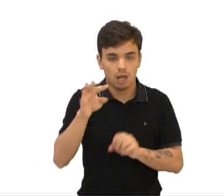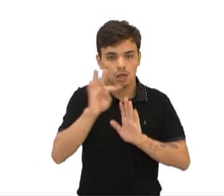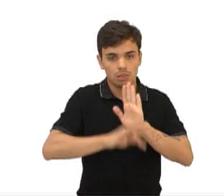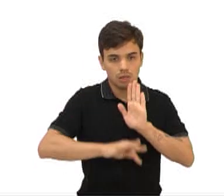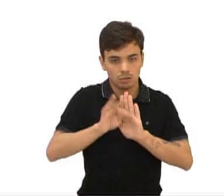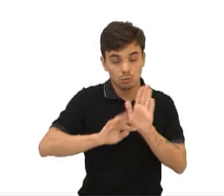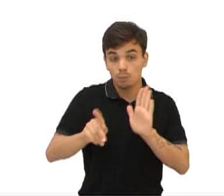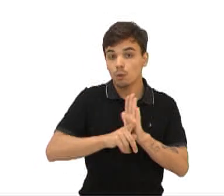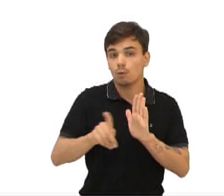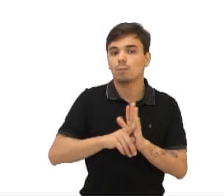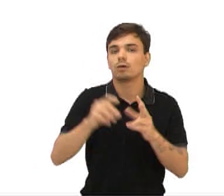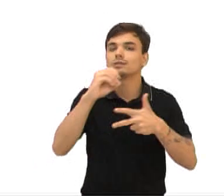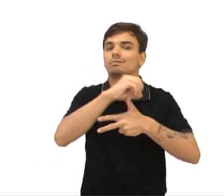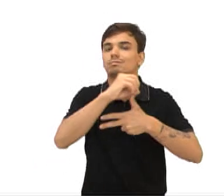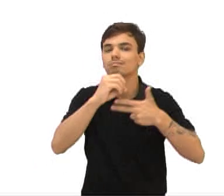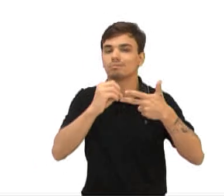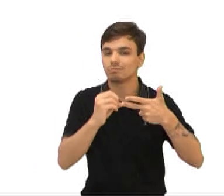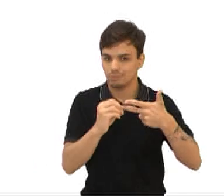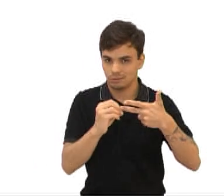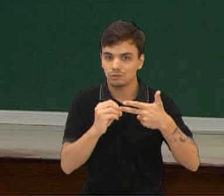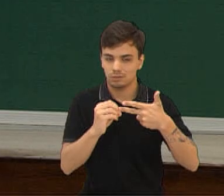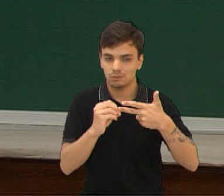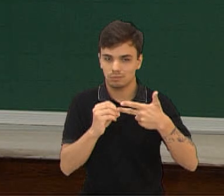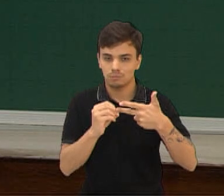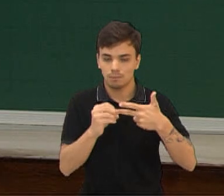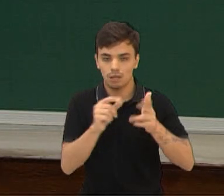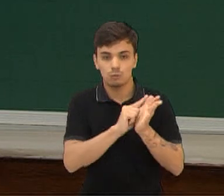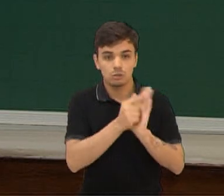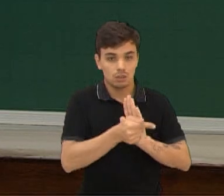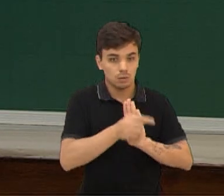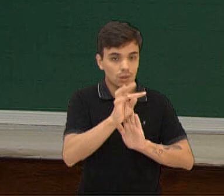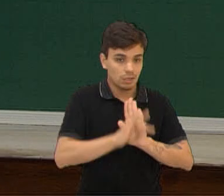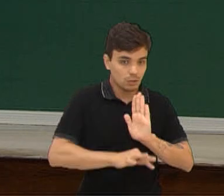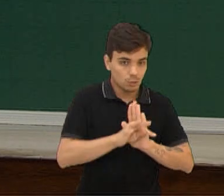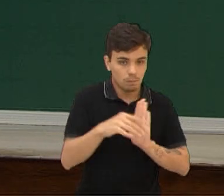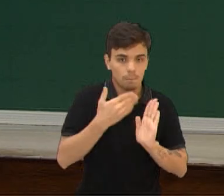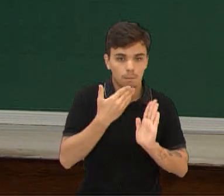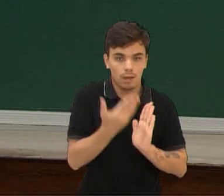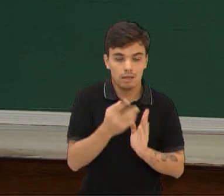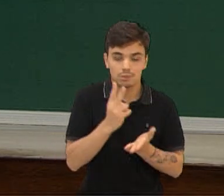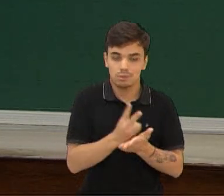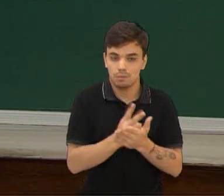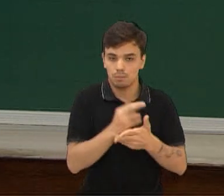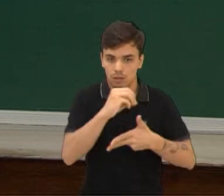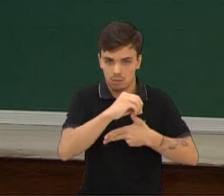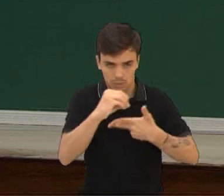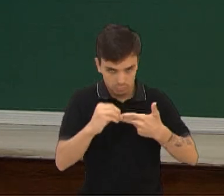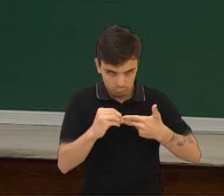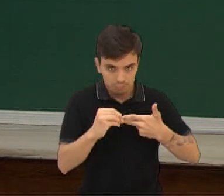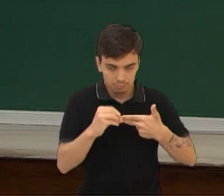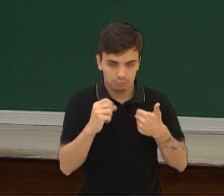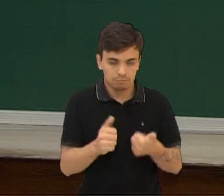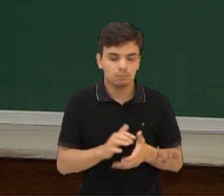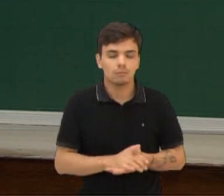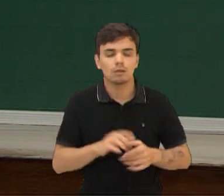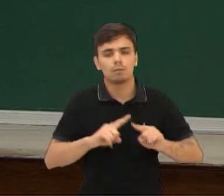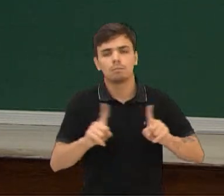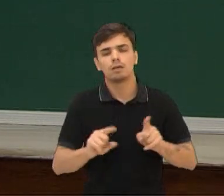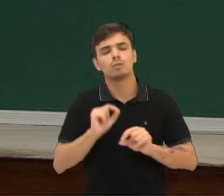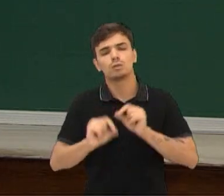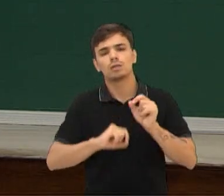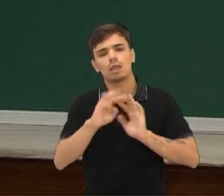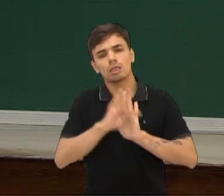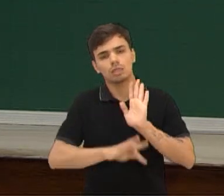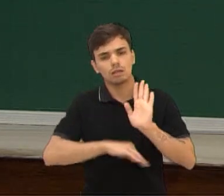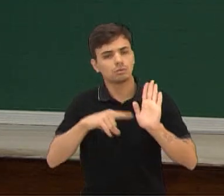do Enem, tá? É o gênero textual pedido no Enem. Isso é muito importante você lembrar, tá? O que esse texto ele